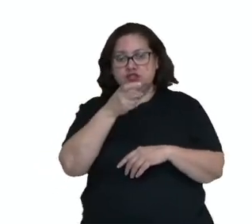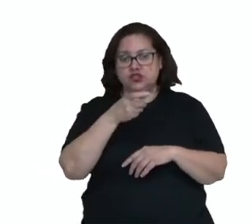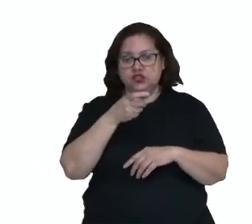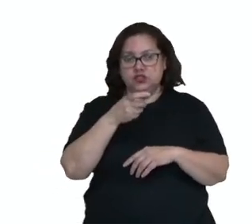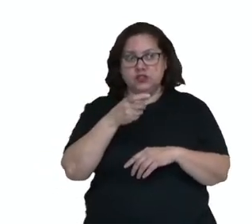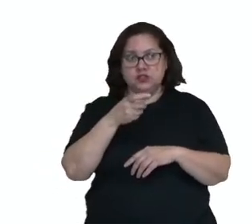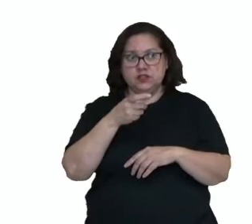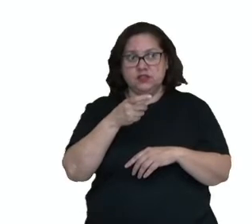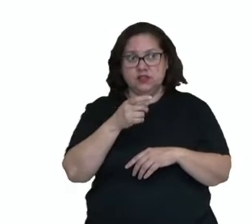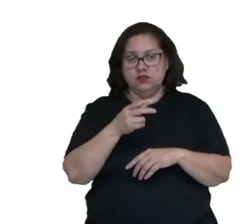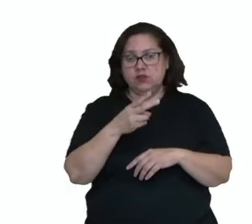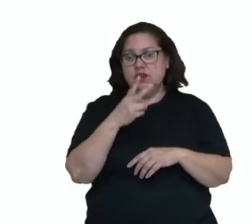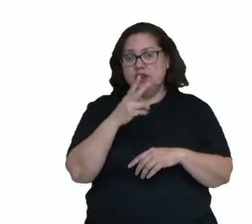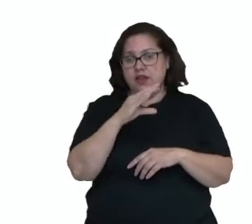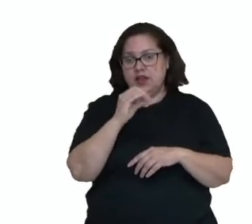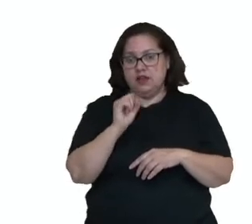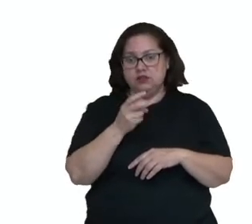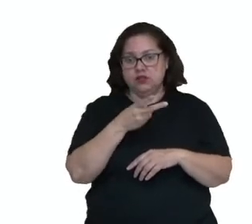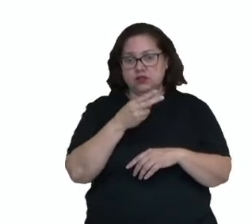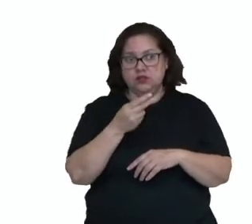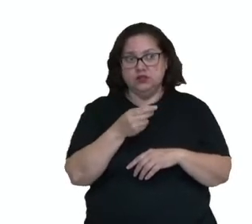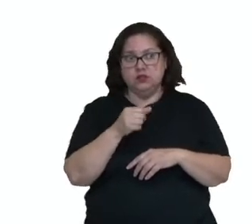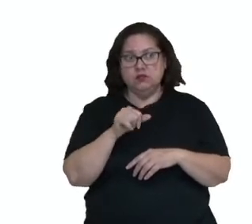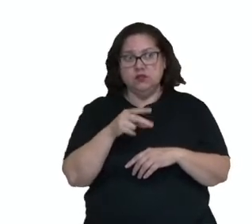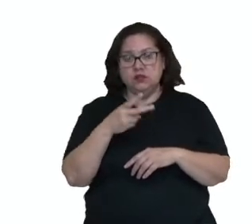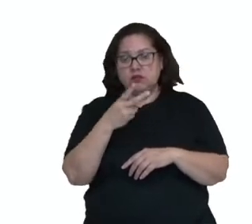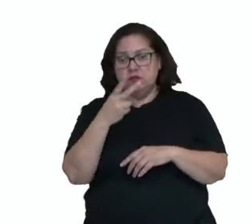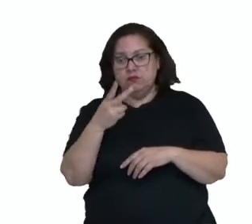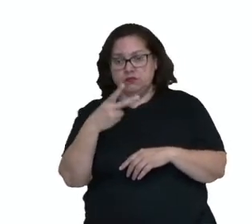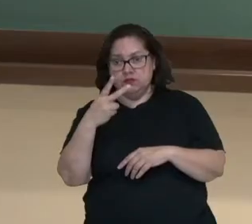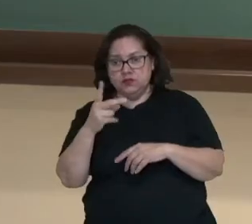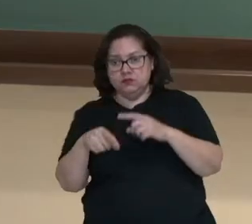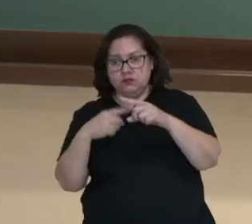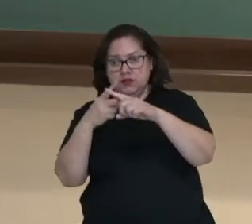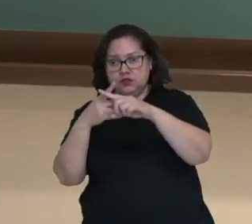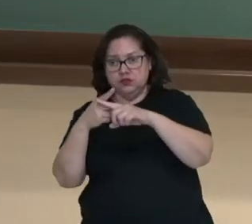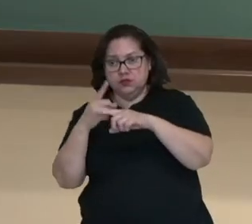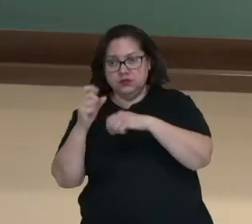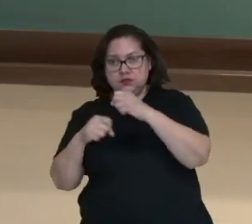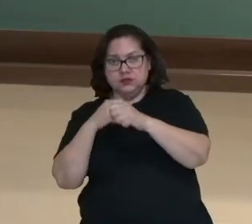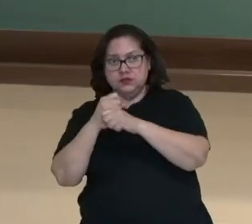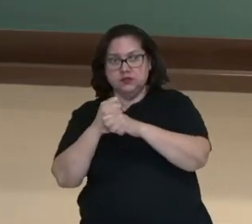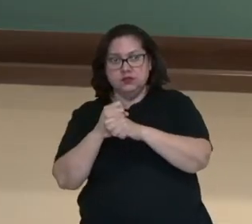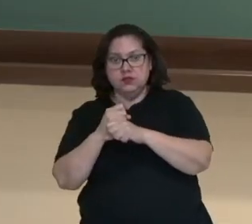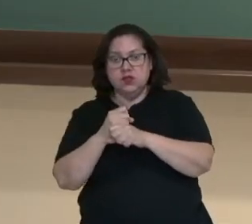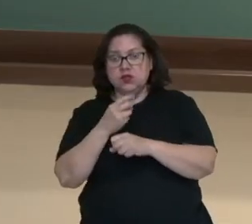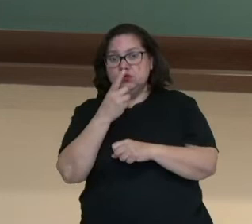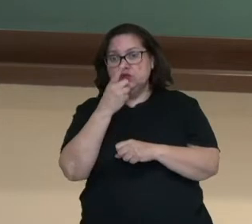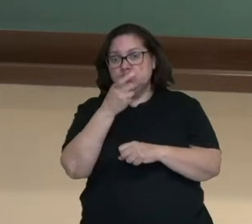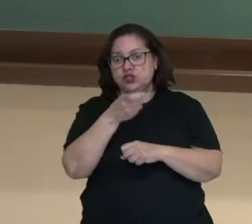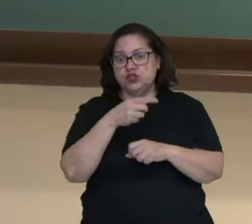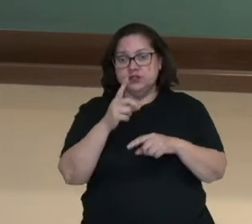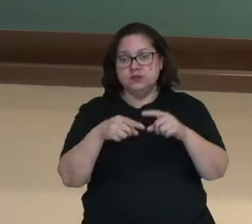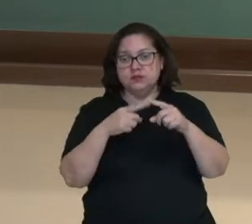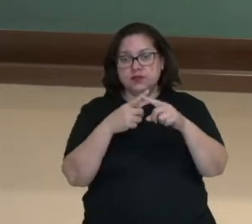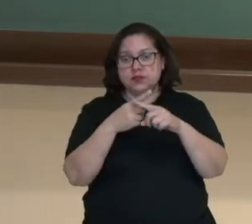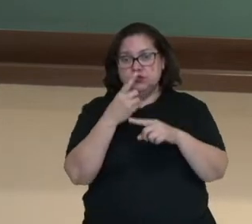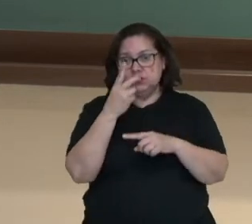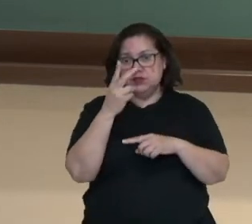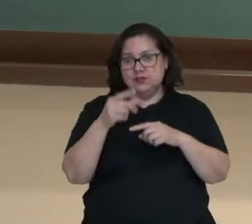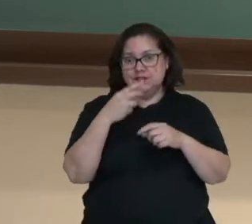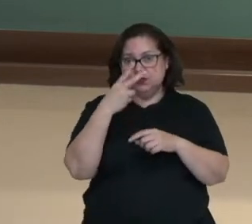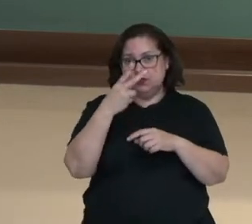a idade de Caio, é igual à idade de Pedro mais 2 anos, porque ele é 2 anos mais velho.